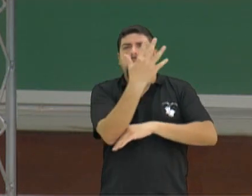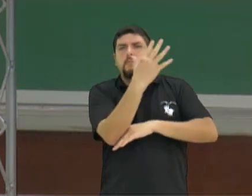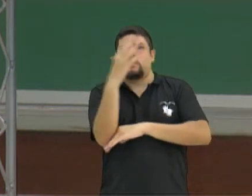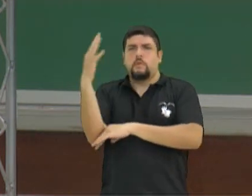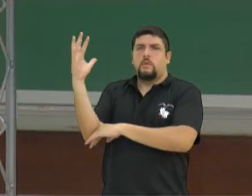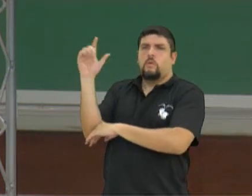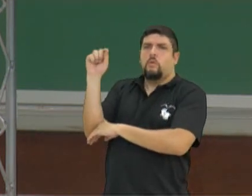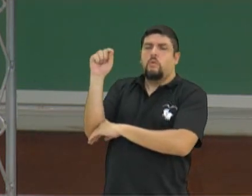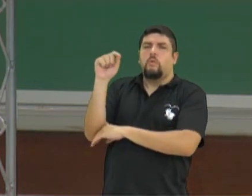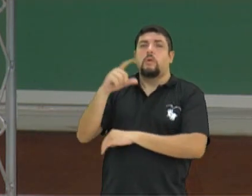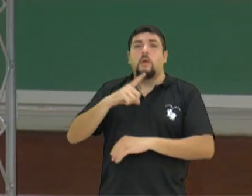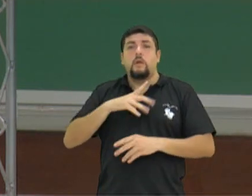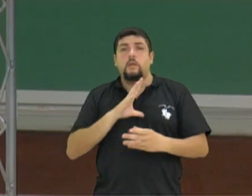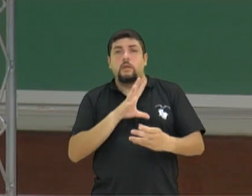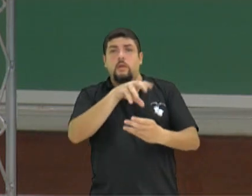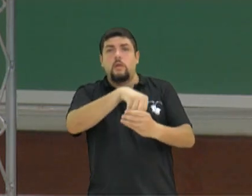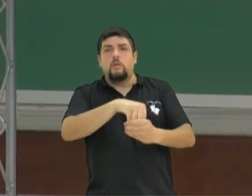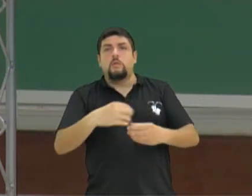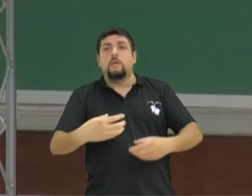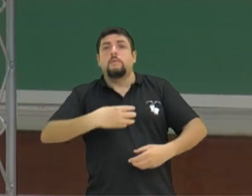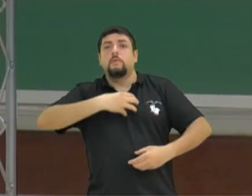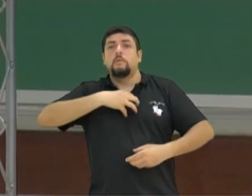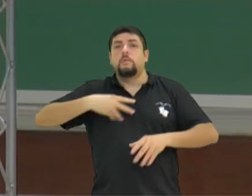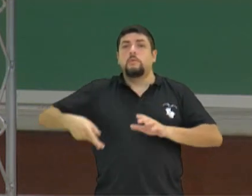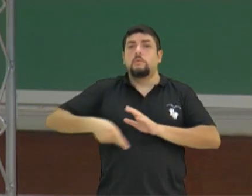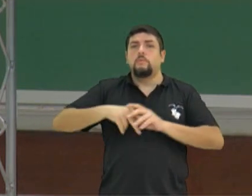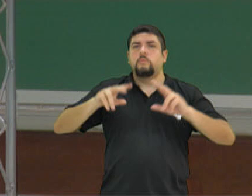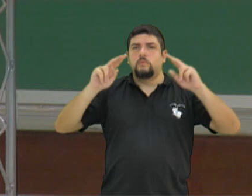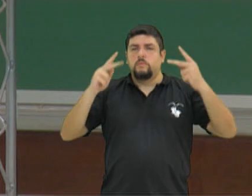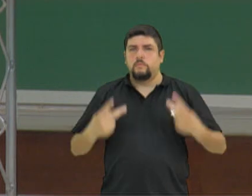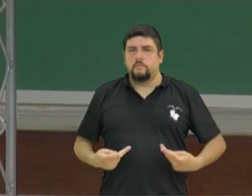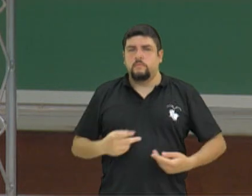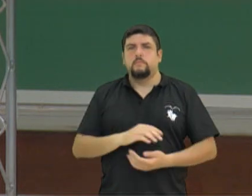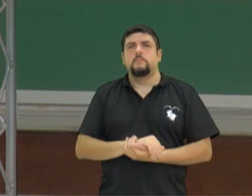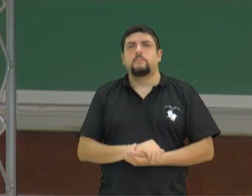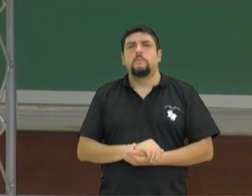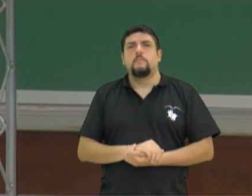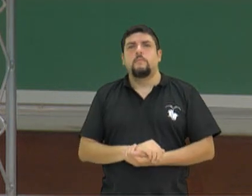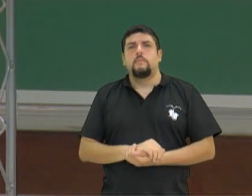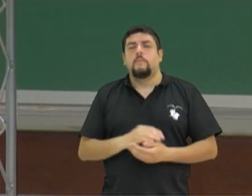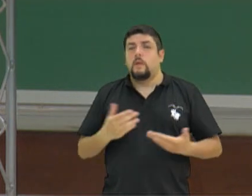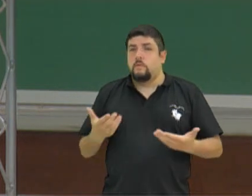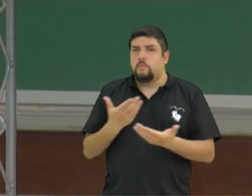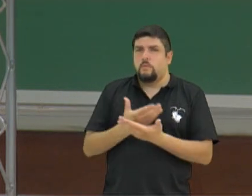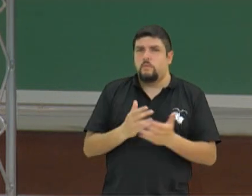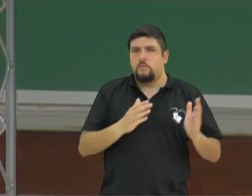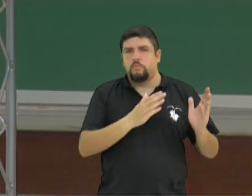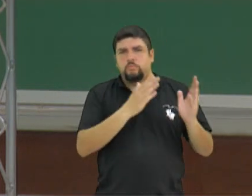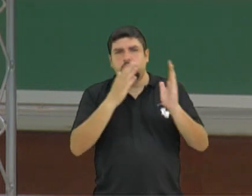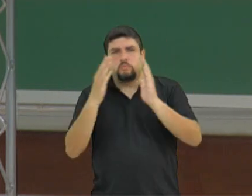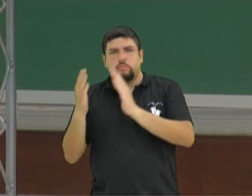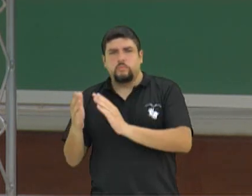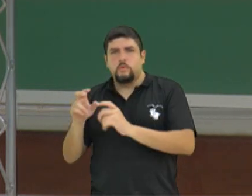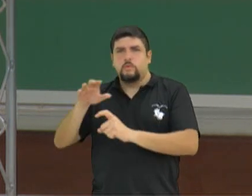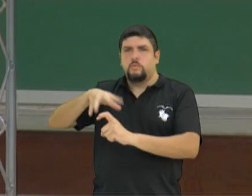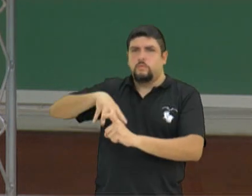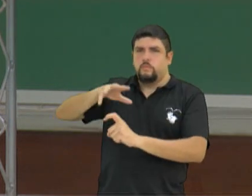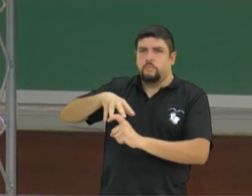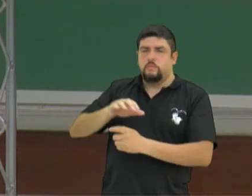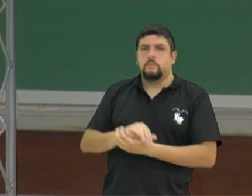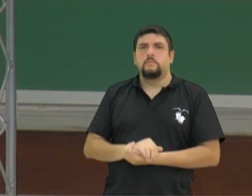né, que são os deuses da mitologia grega, no nosso caso da aula de hoje, né, e que vão constituir aí os mitos,